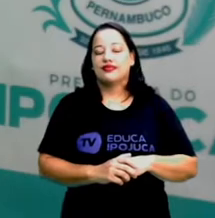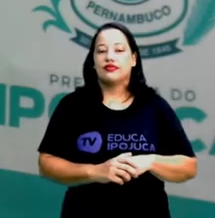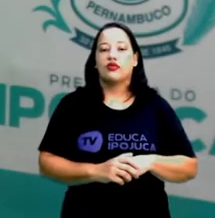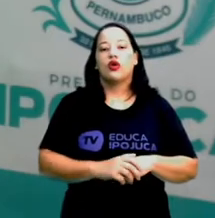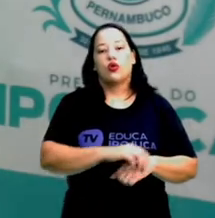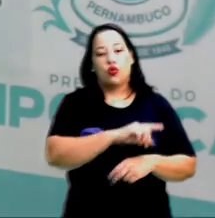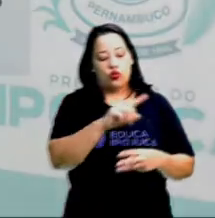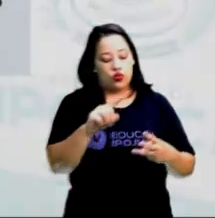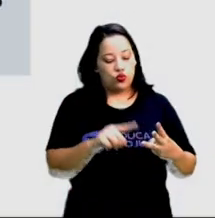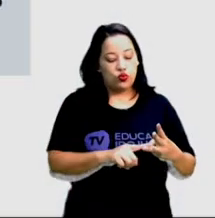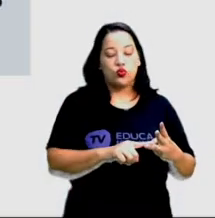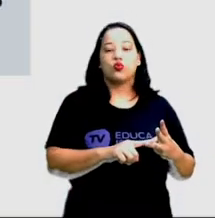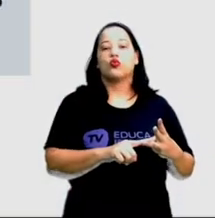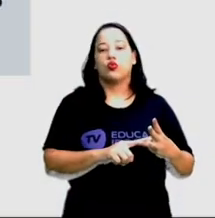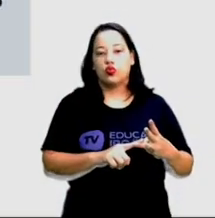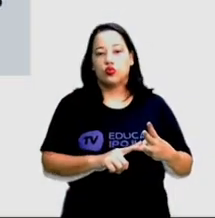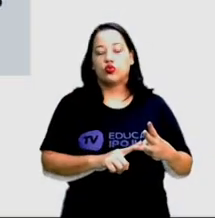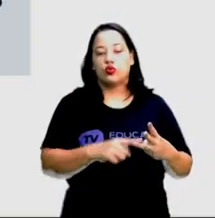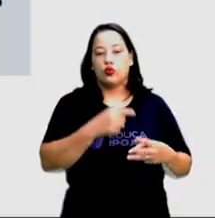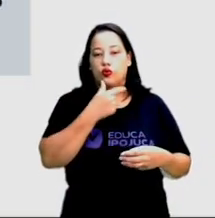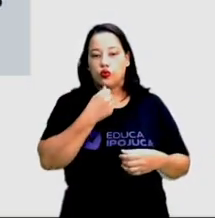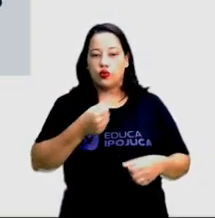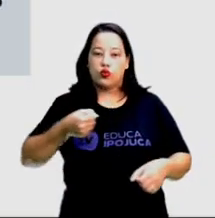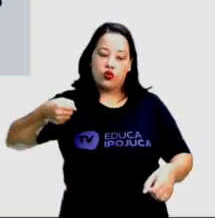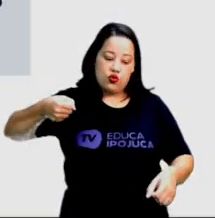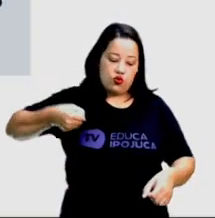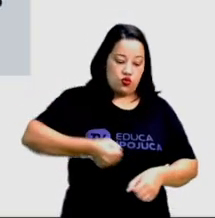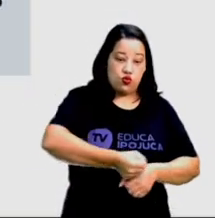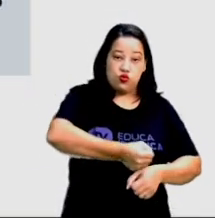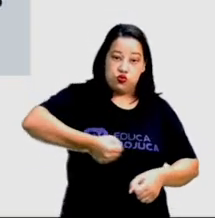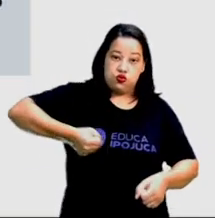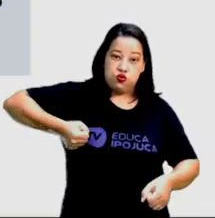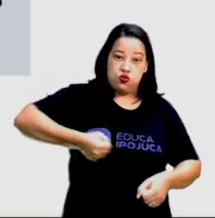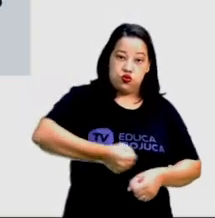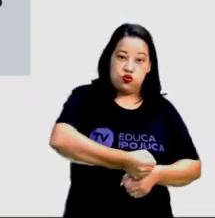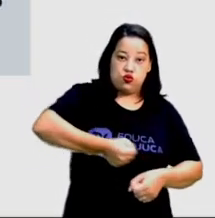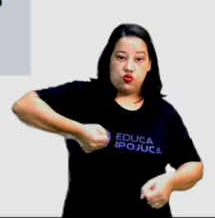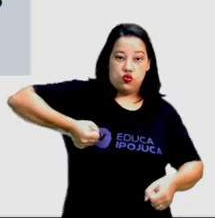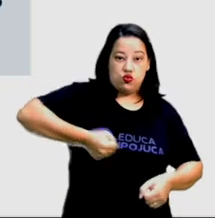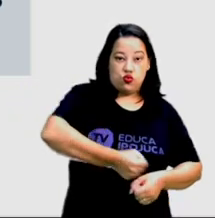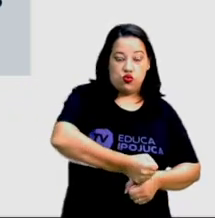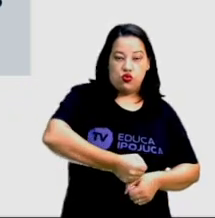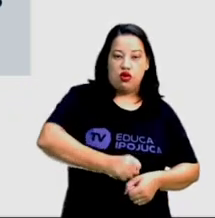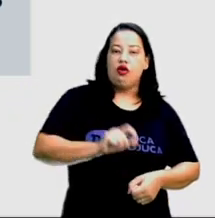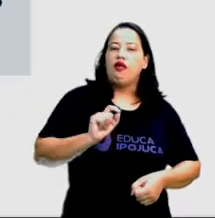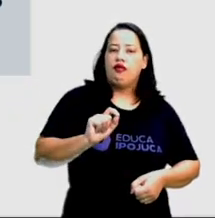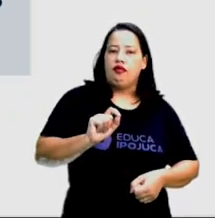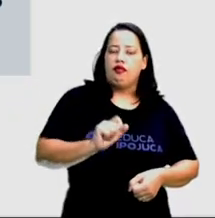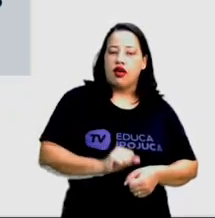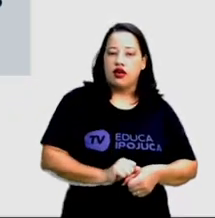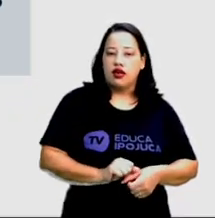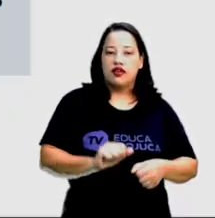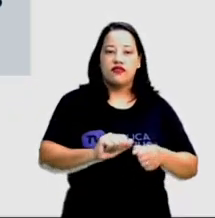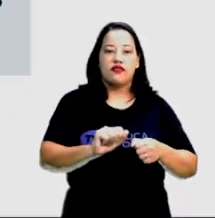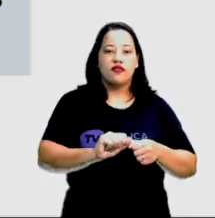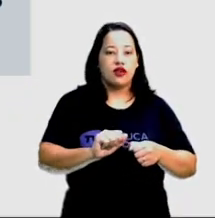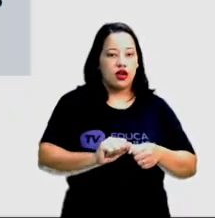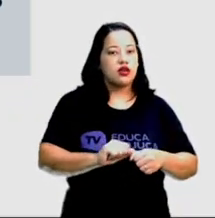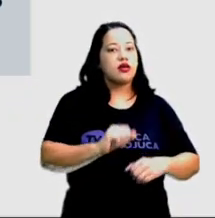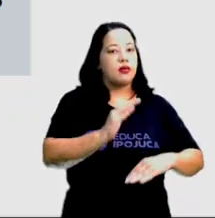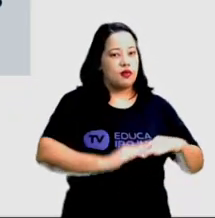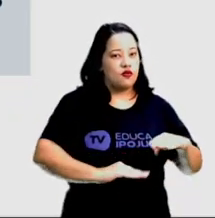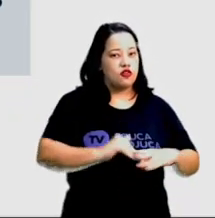E o marceneiro? Você sabe qual é a função do marceneiro? Não? Bom, o marceneiro,